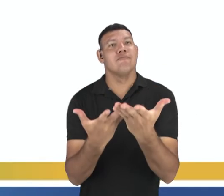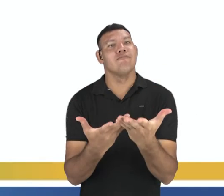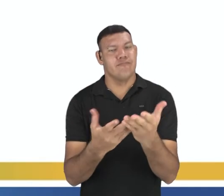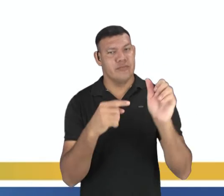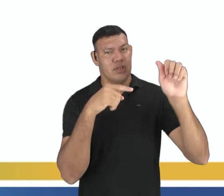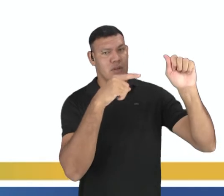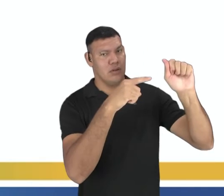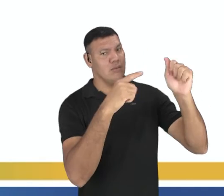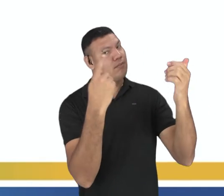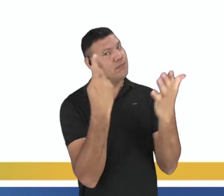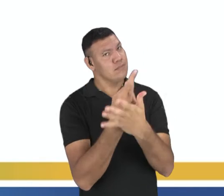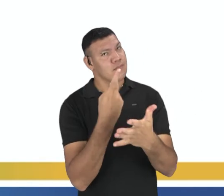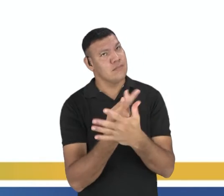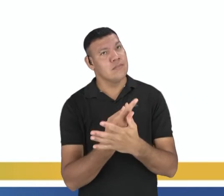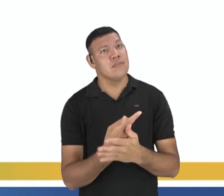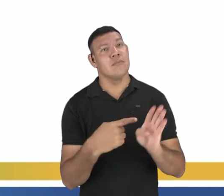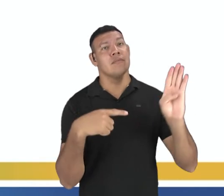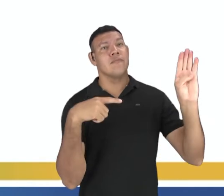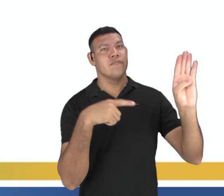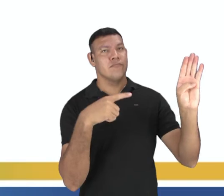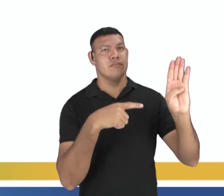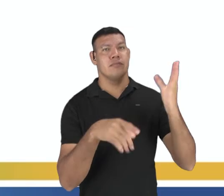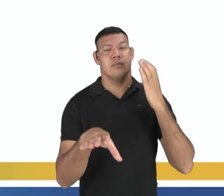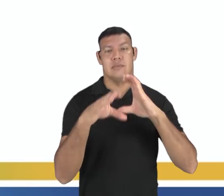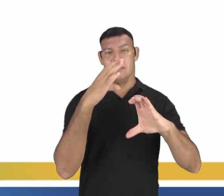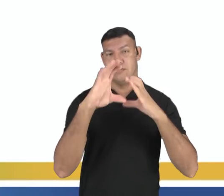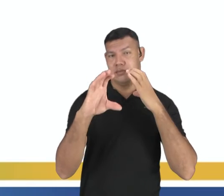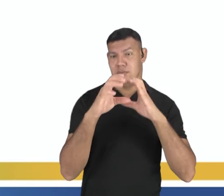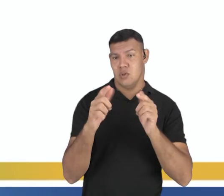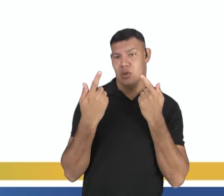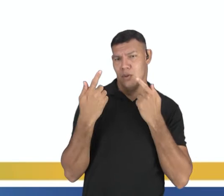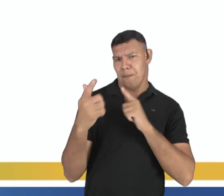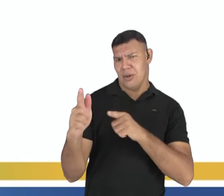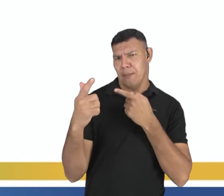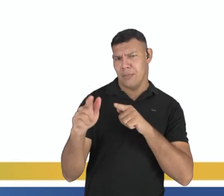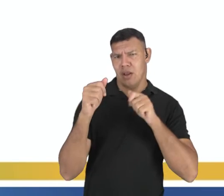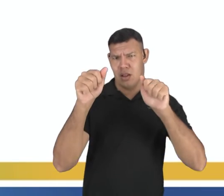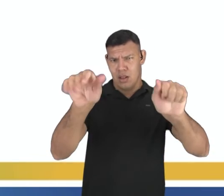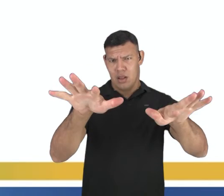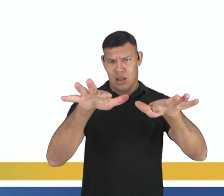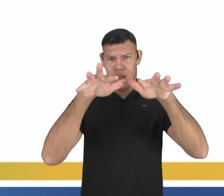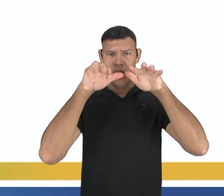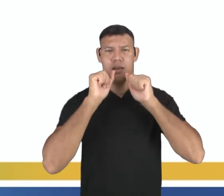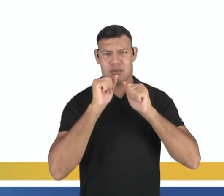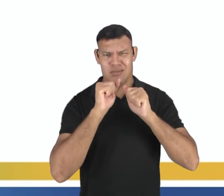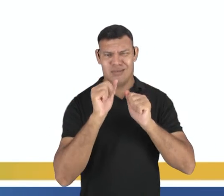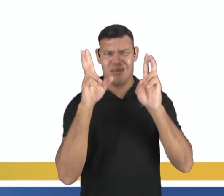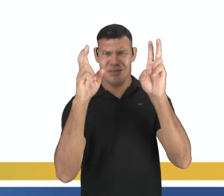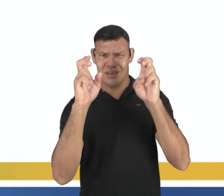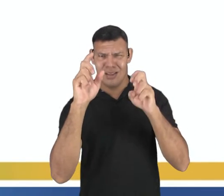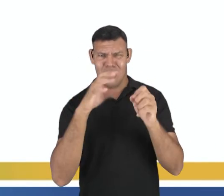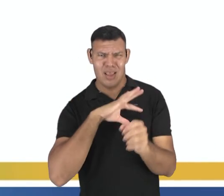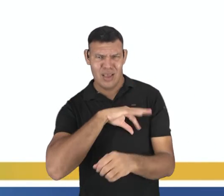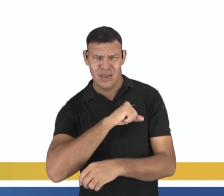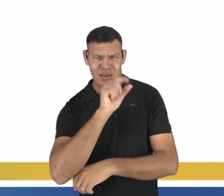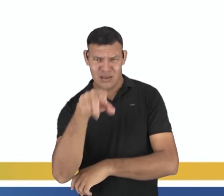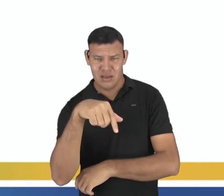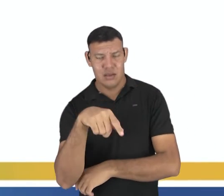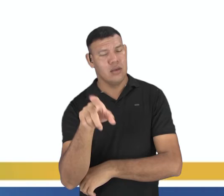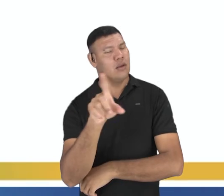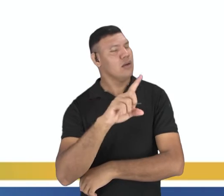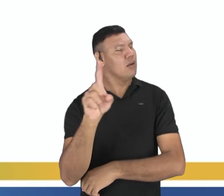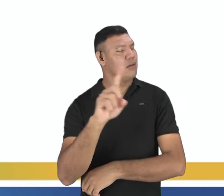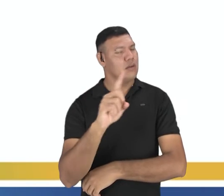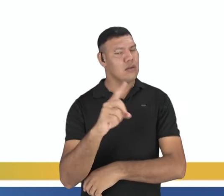resposta inadequada. Na letra B, as cantigas de escárnio e maldizer têm temáticas amorosas? Não, não são temáticas amorosas,